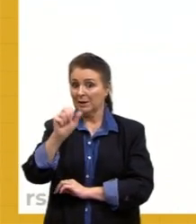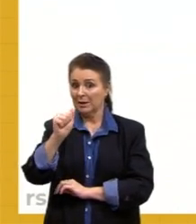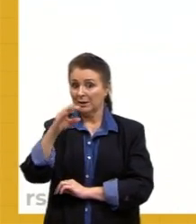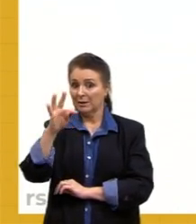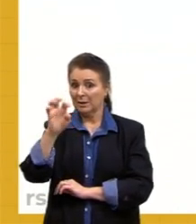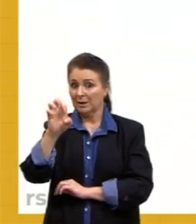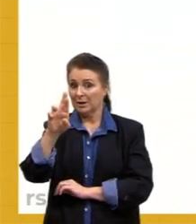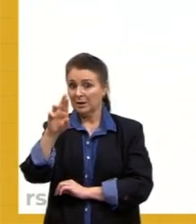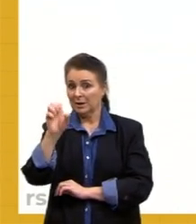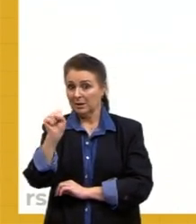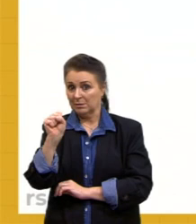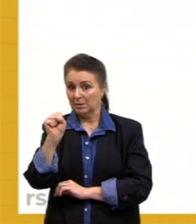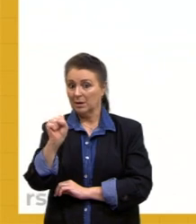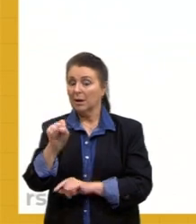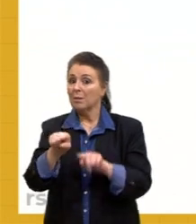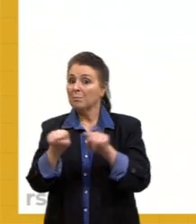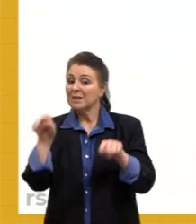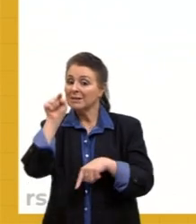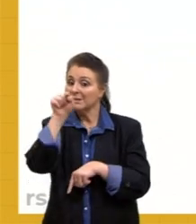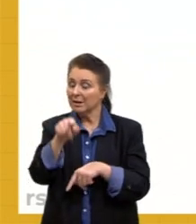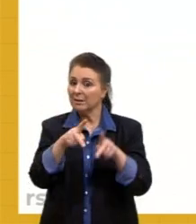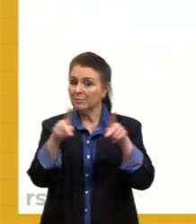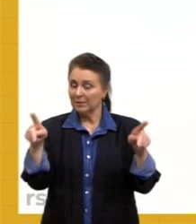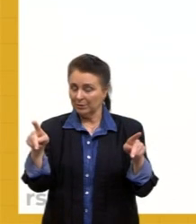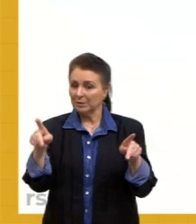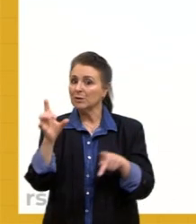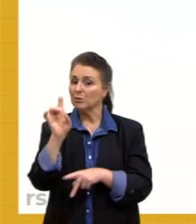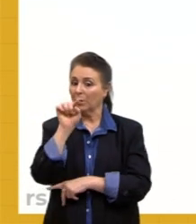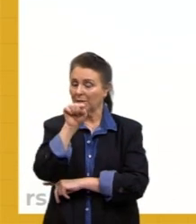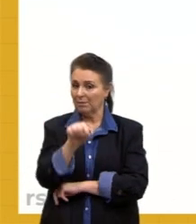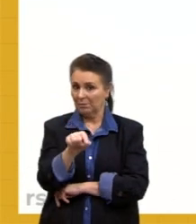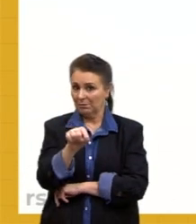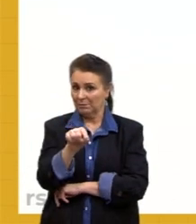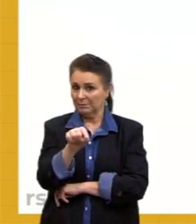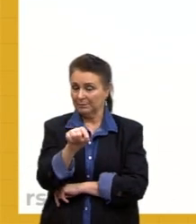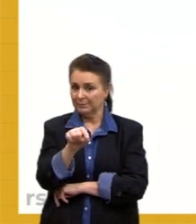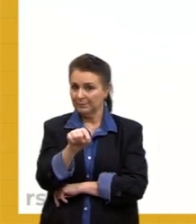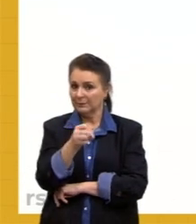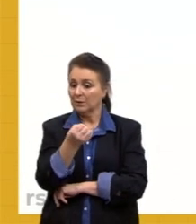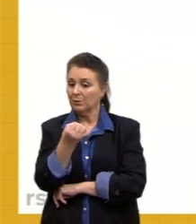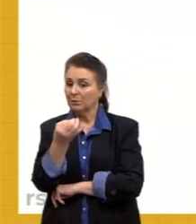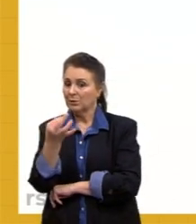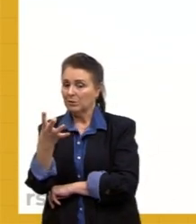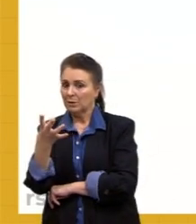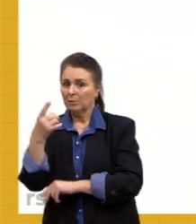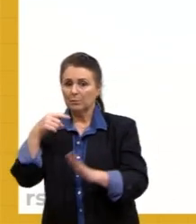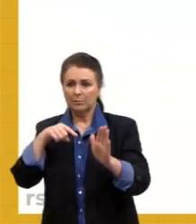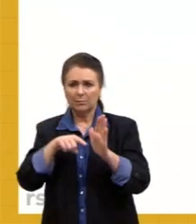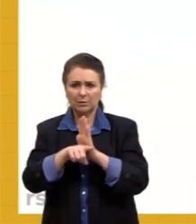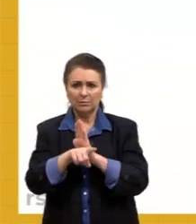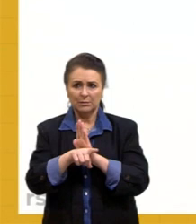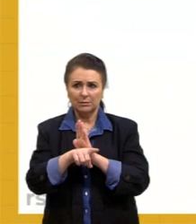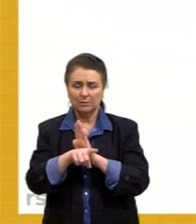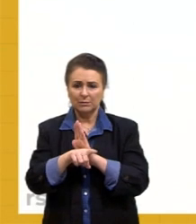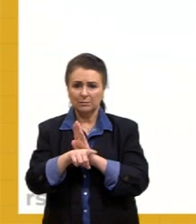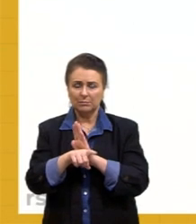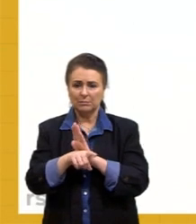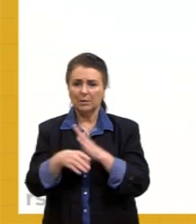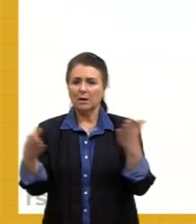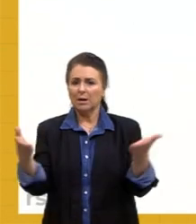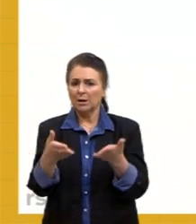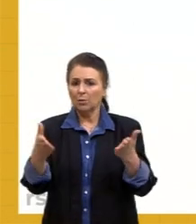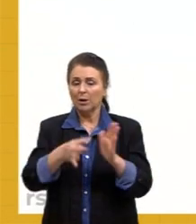caracteres mas lá na época da escrita era assim que que nos pede a questão na atualidade